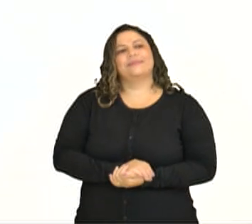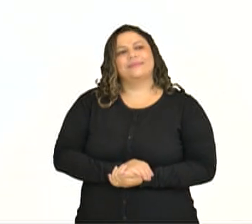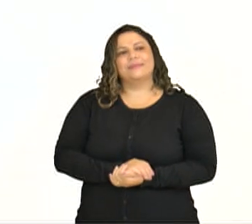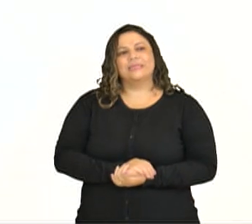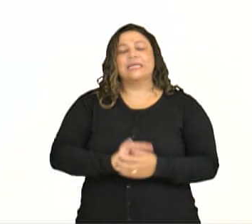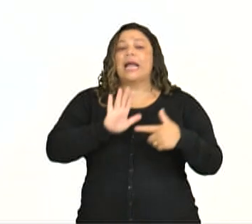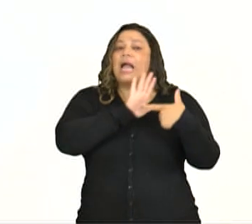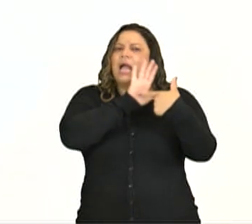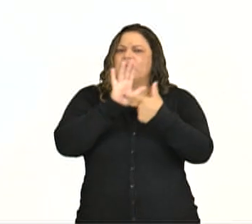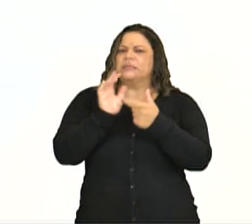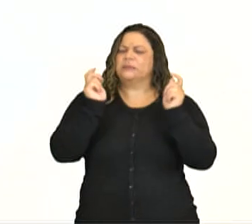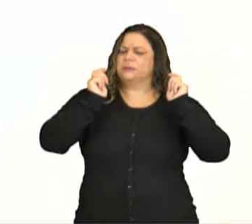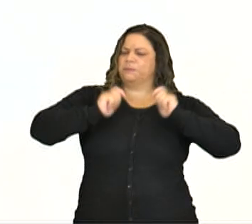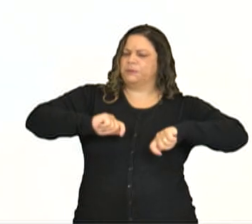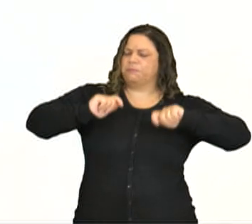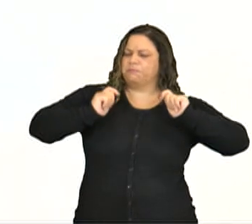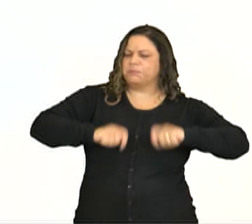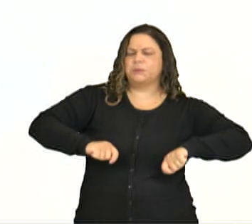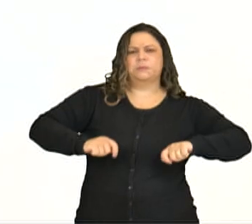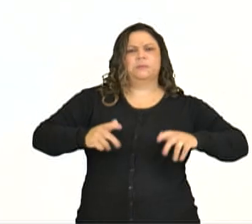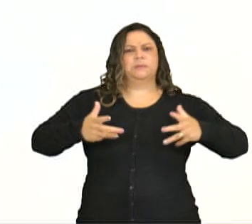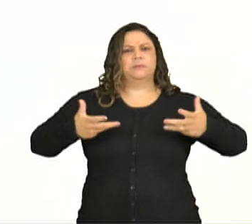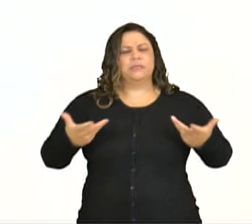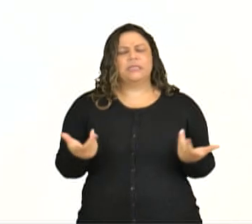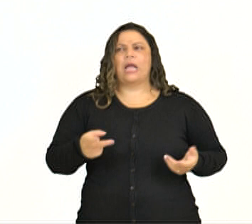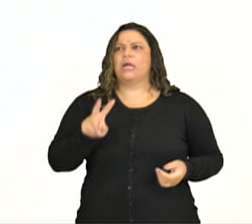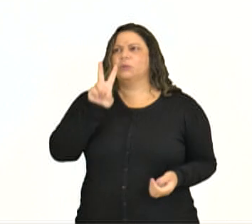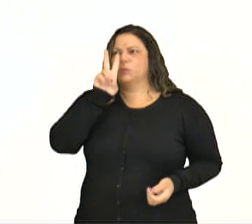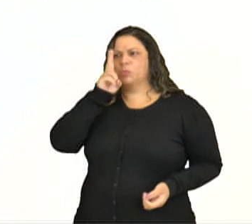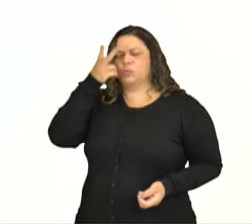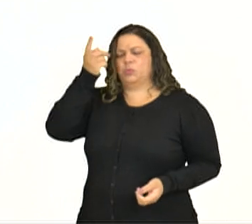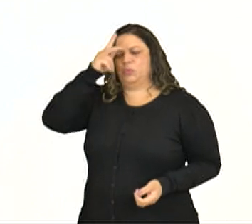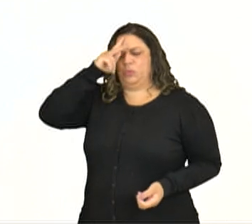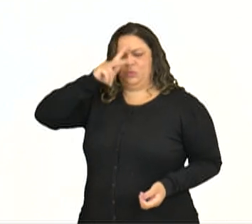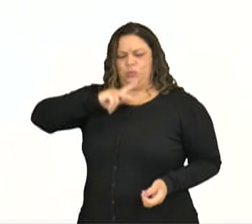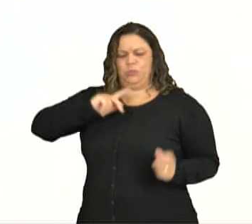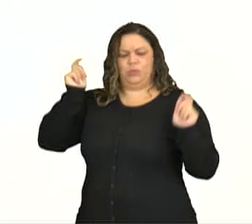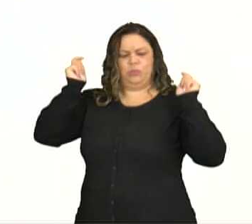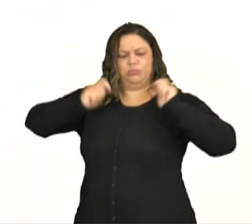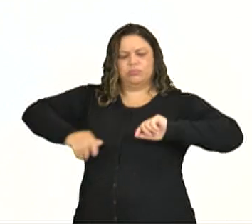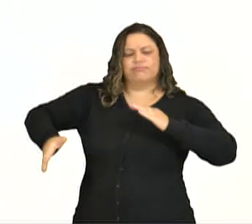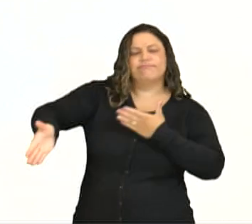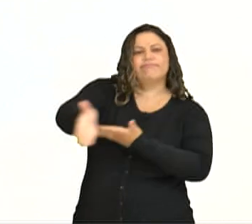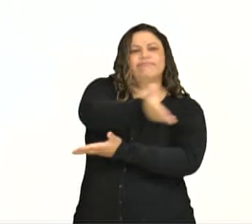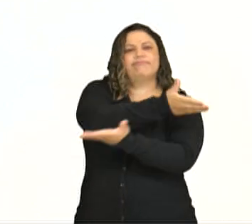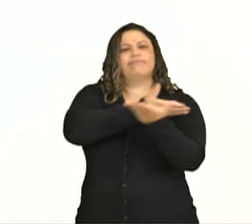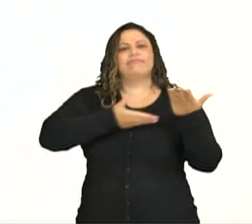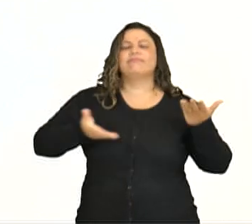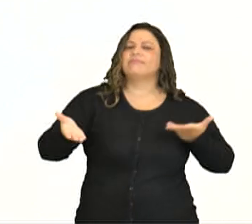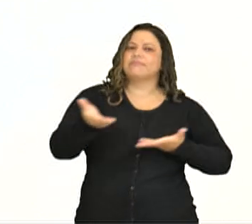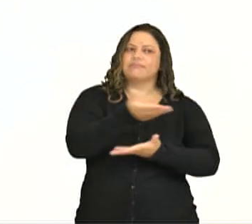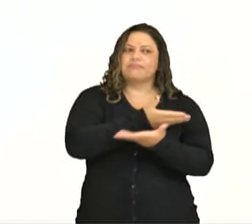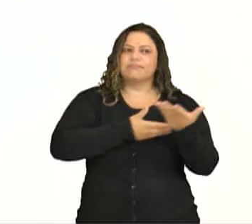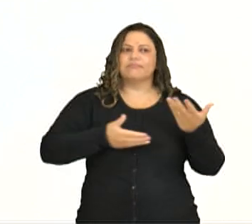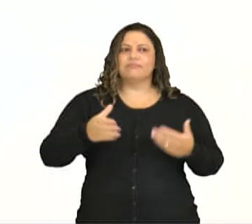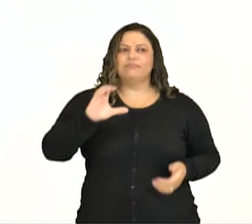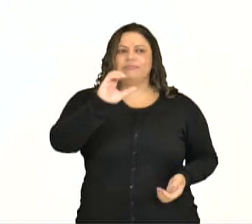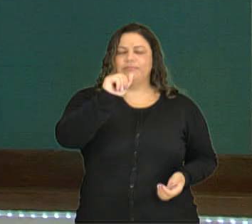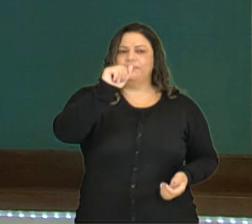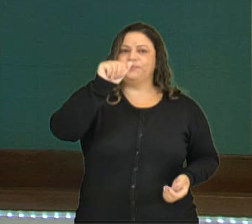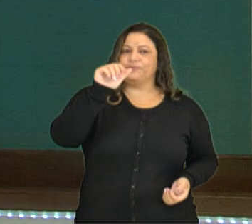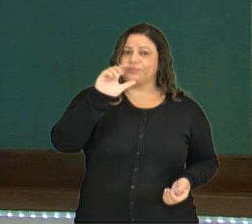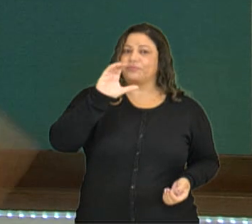Exibe habilidade, força e autoconfiança em colaboração. Olha que legal essa palavra,